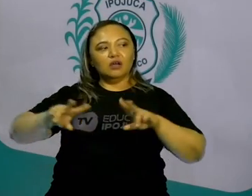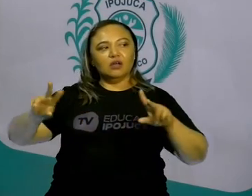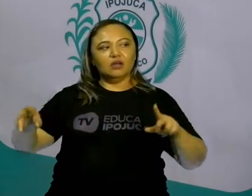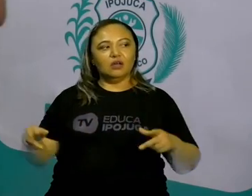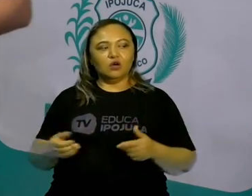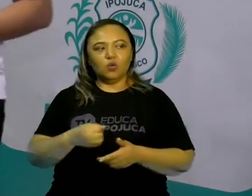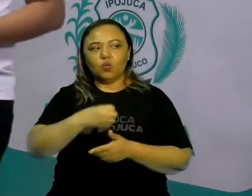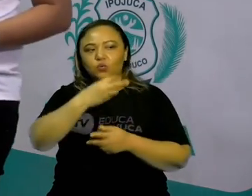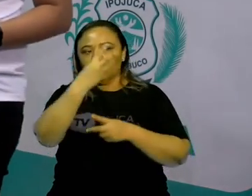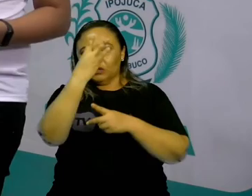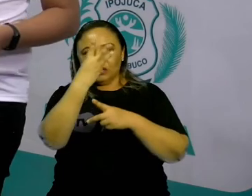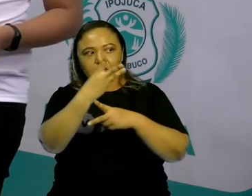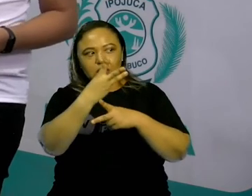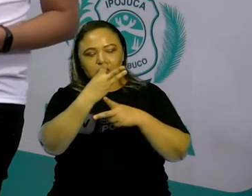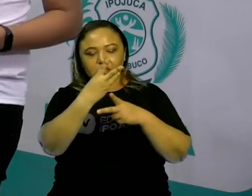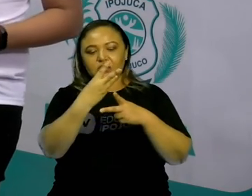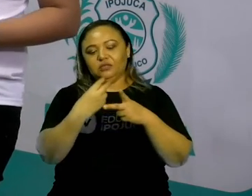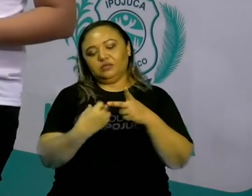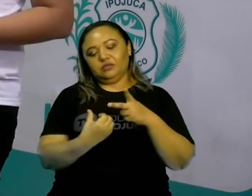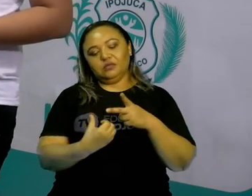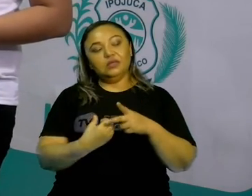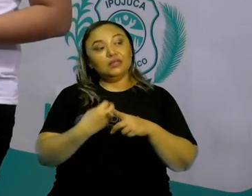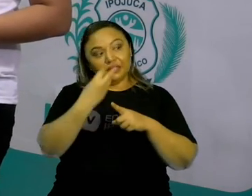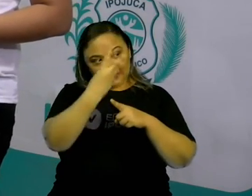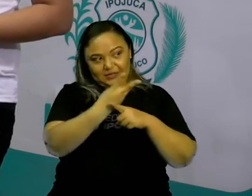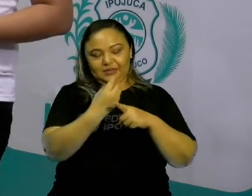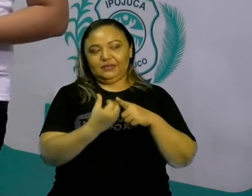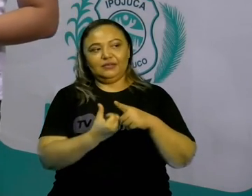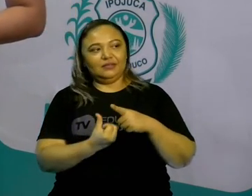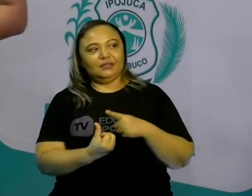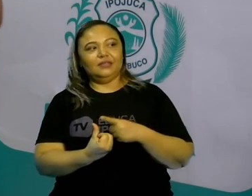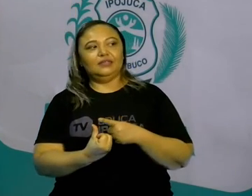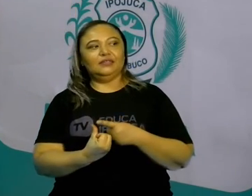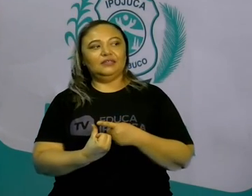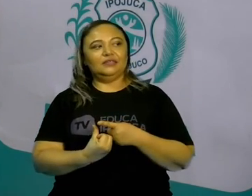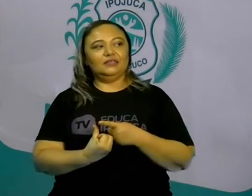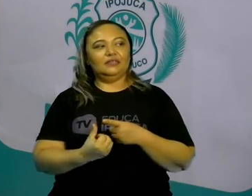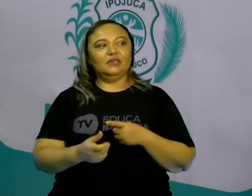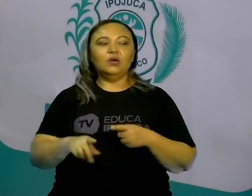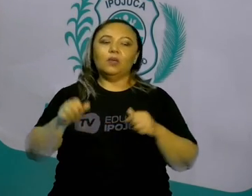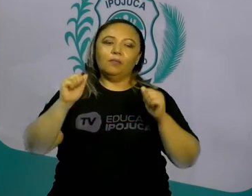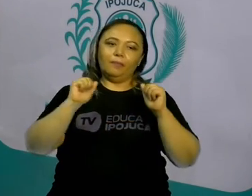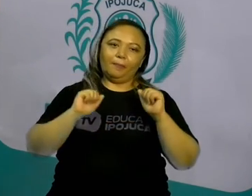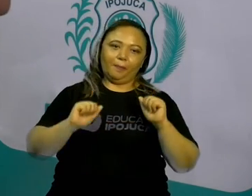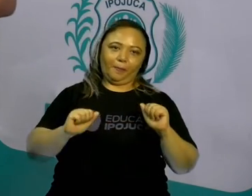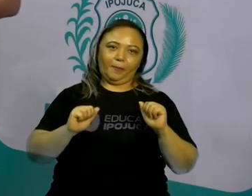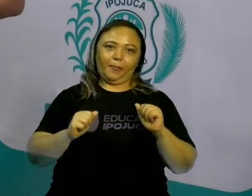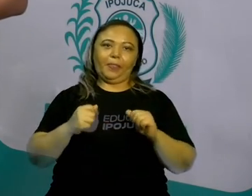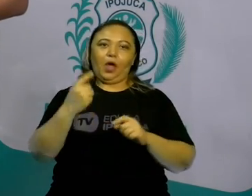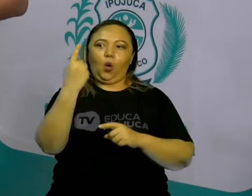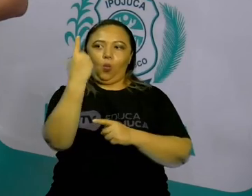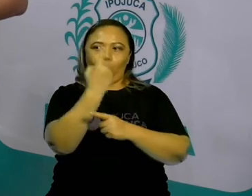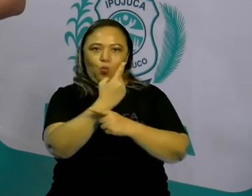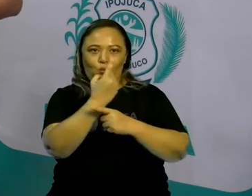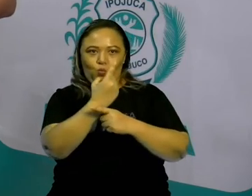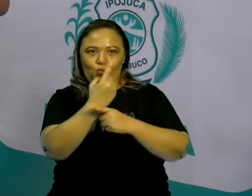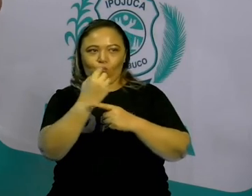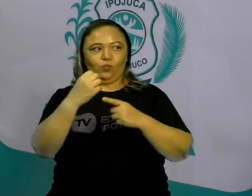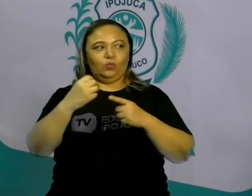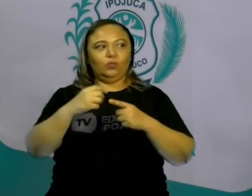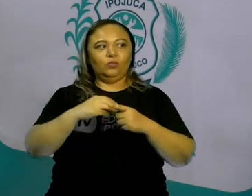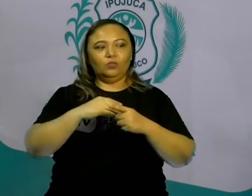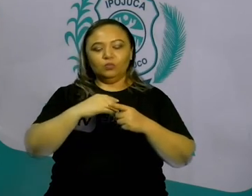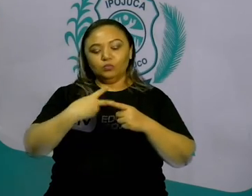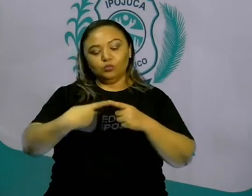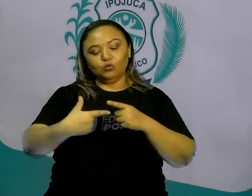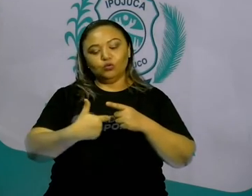seis o Google um Zé e essa fração também pode ser apresentada como um mail